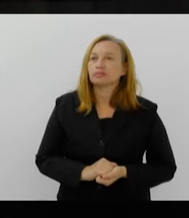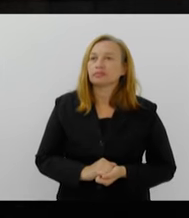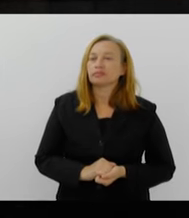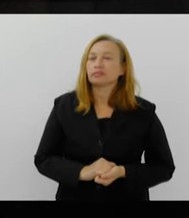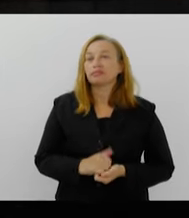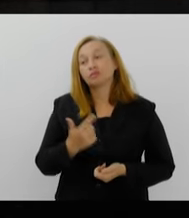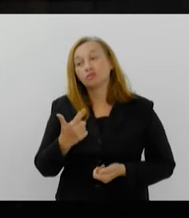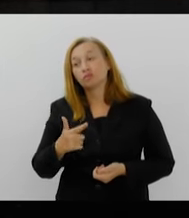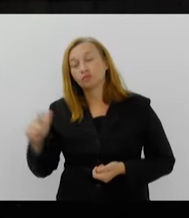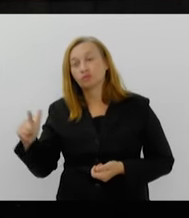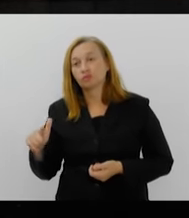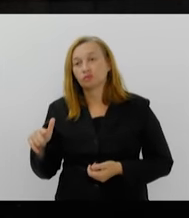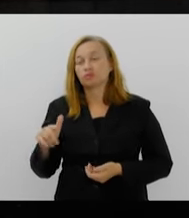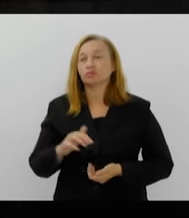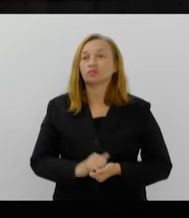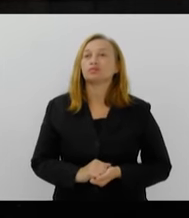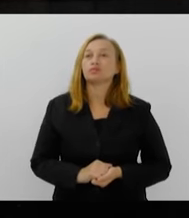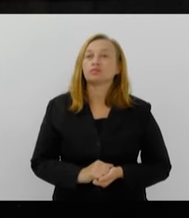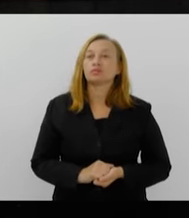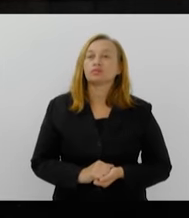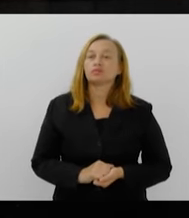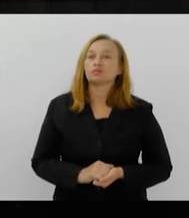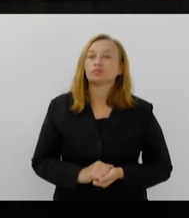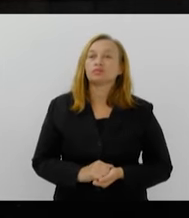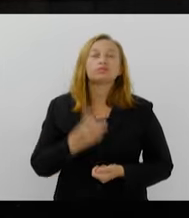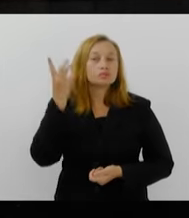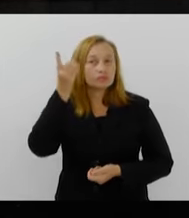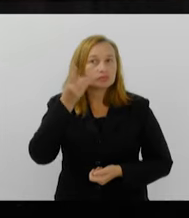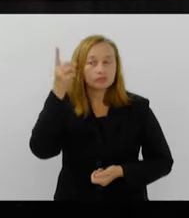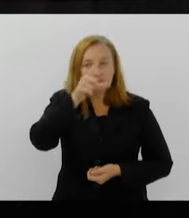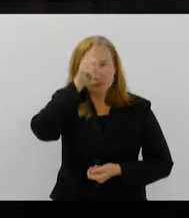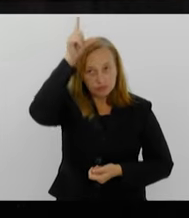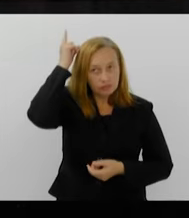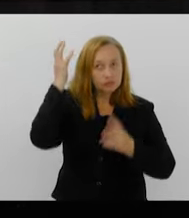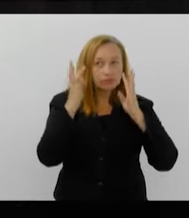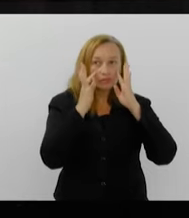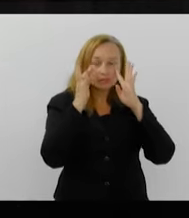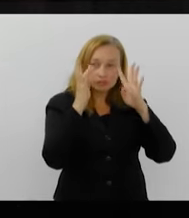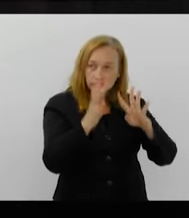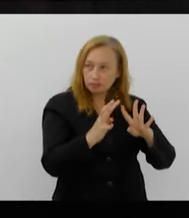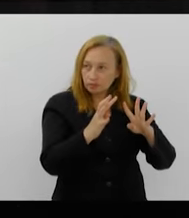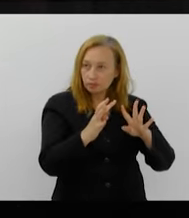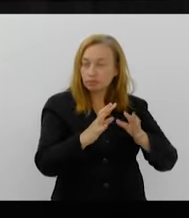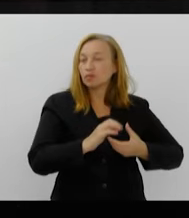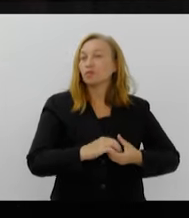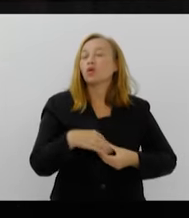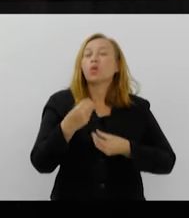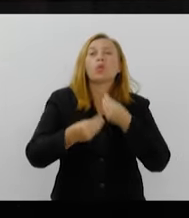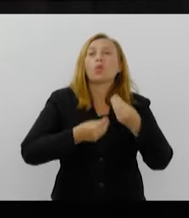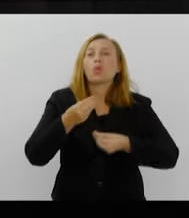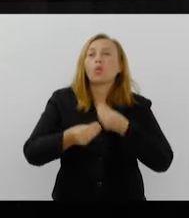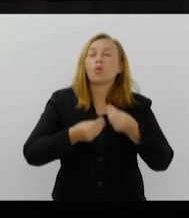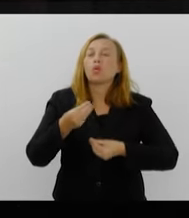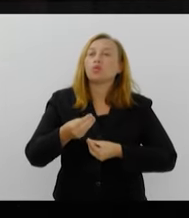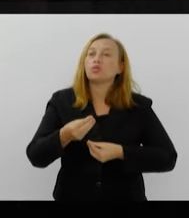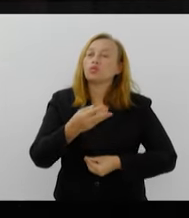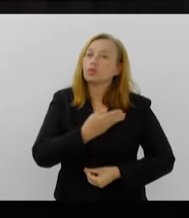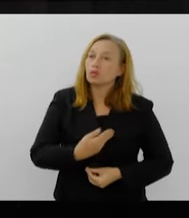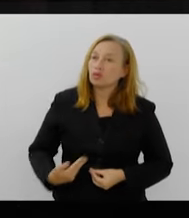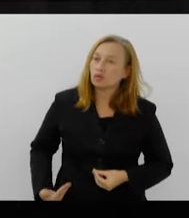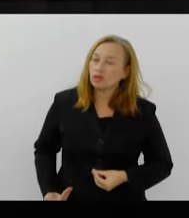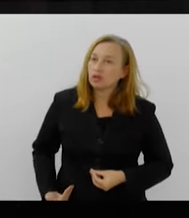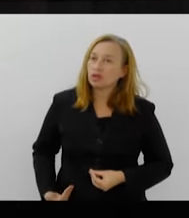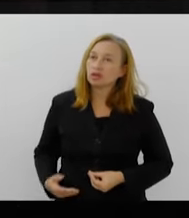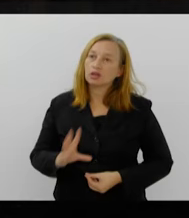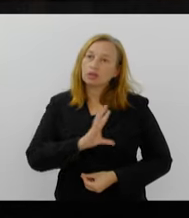Por outro lado, deputado Luiz Paulo e outros chamaram a atenção de como o governo é generoso com as